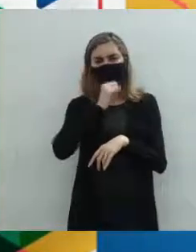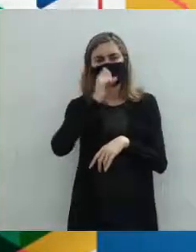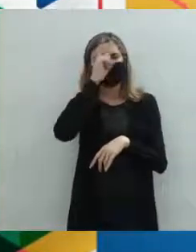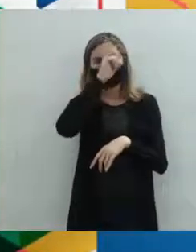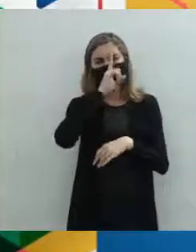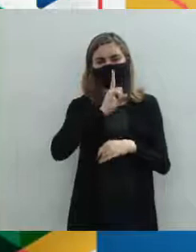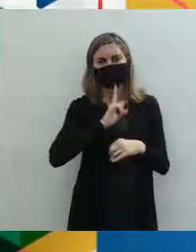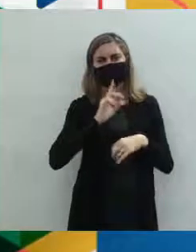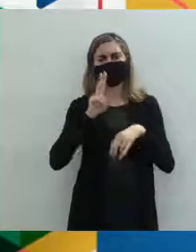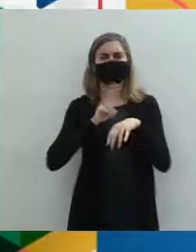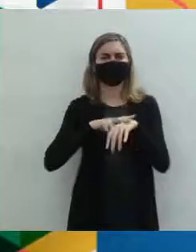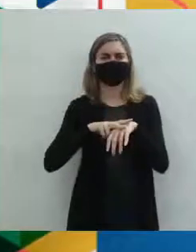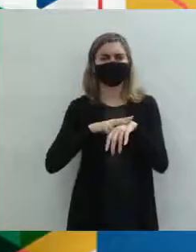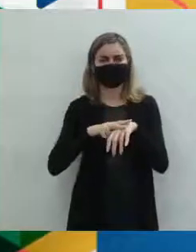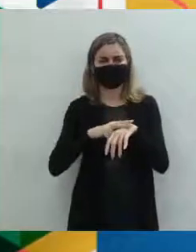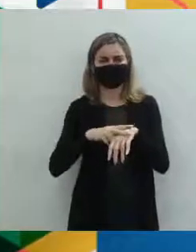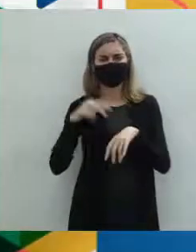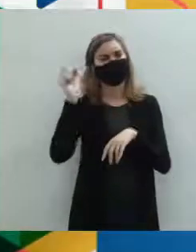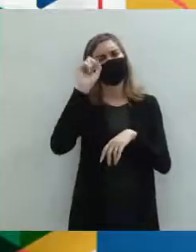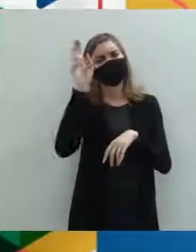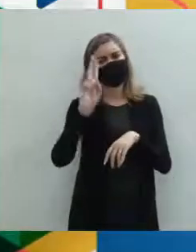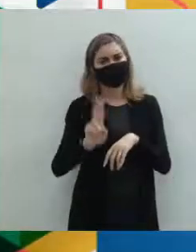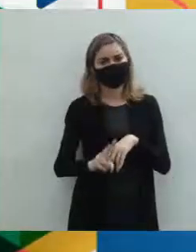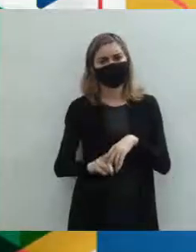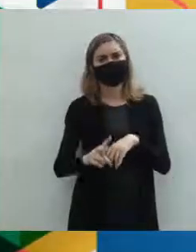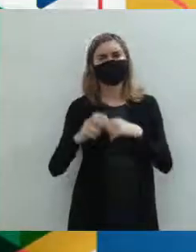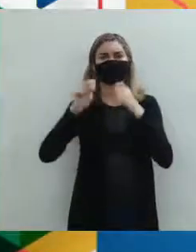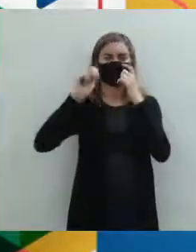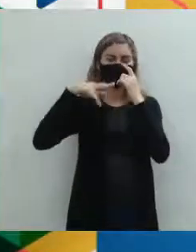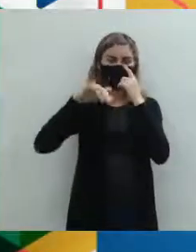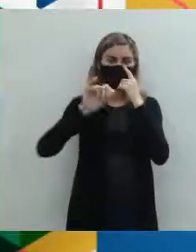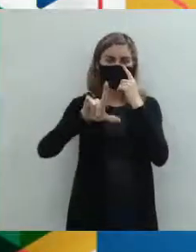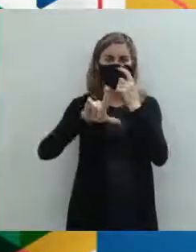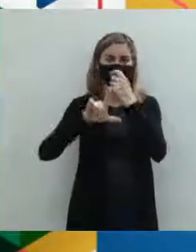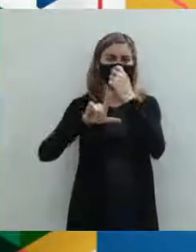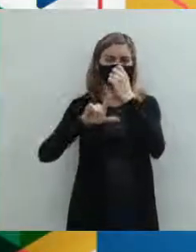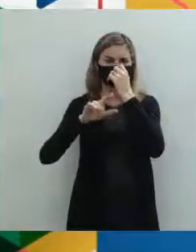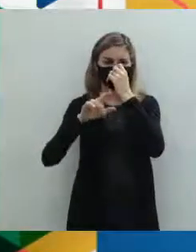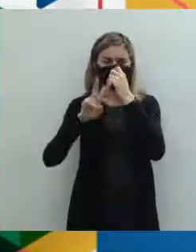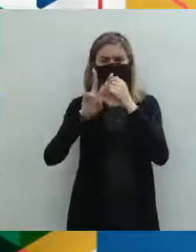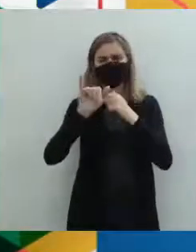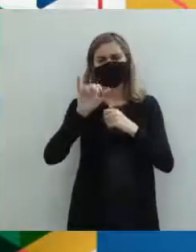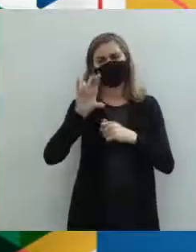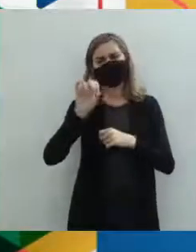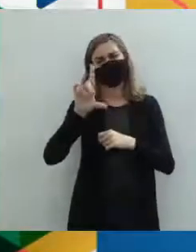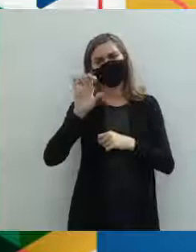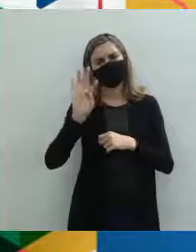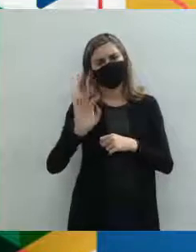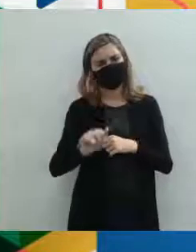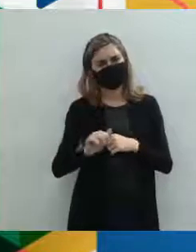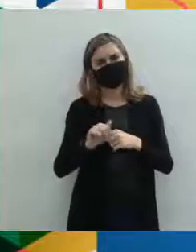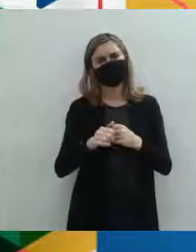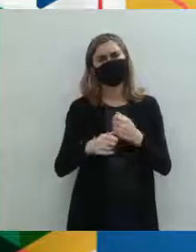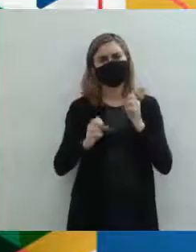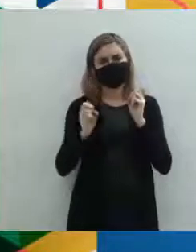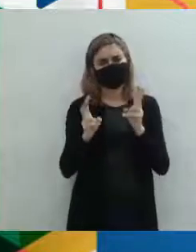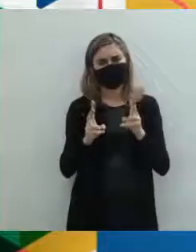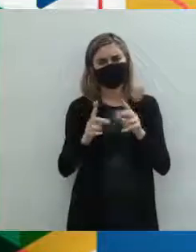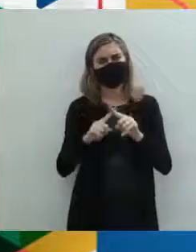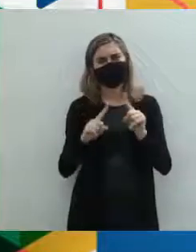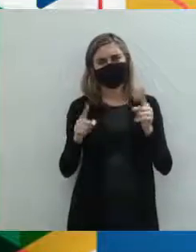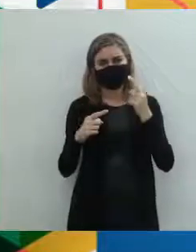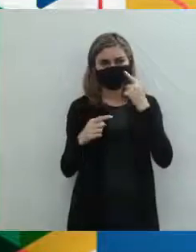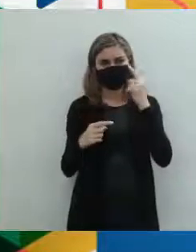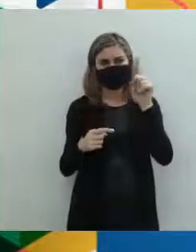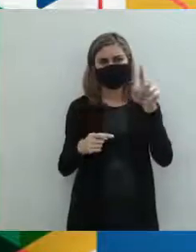amarelo, o verde, o azul, o anil e o violeta, que a gente chama de espectro, ok? Mais uma vez,